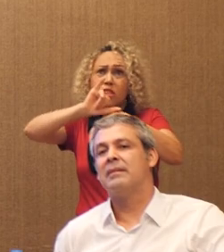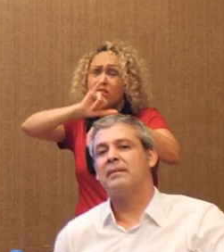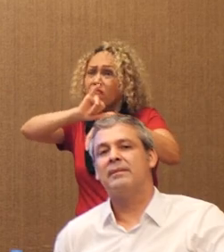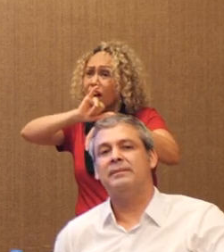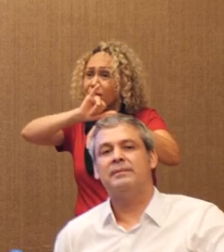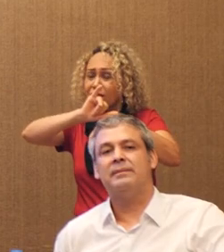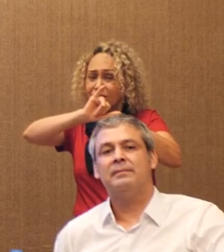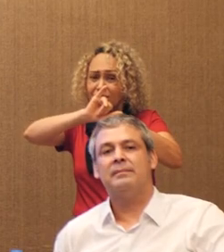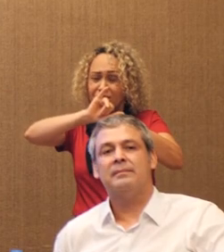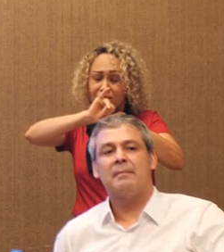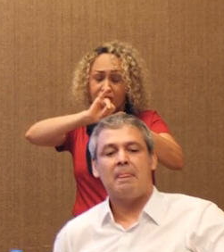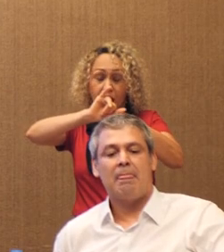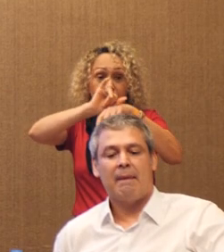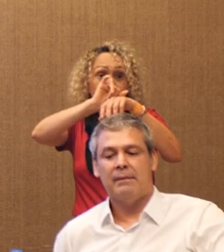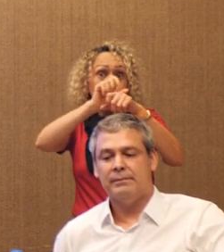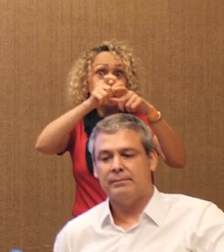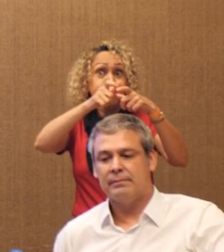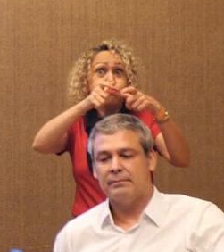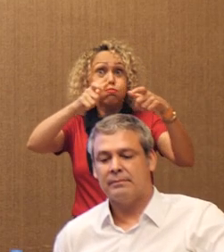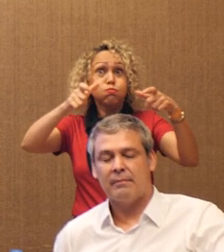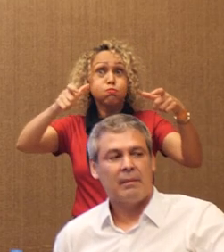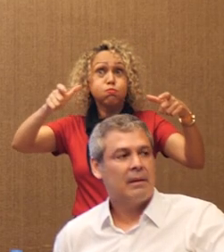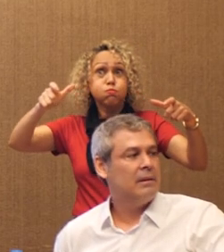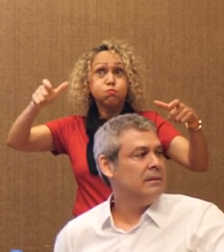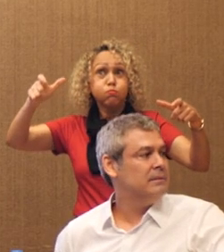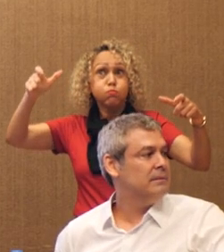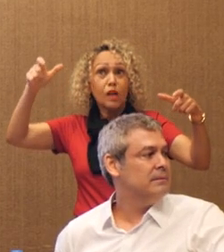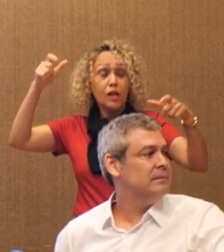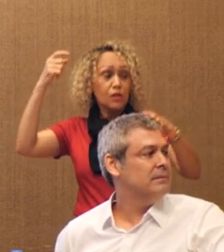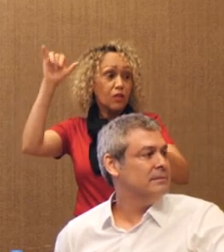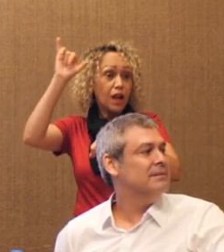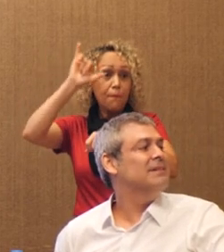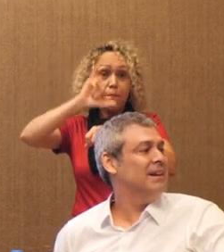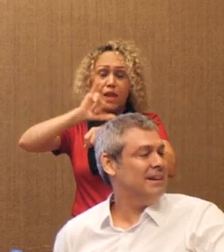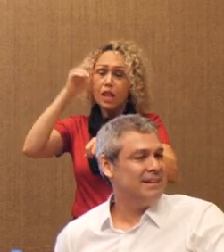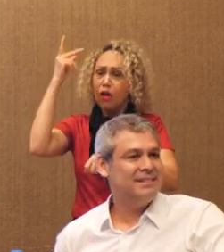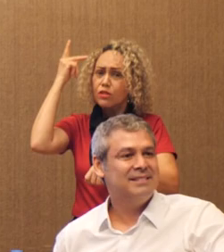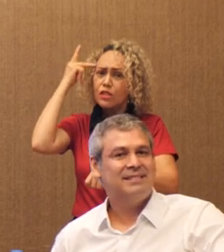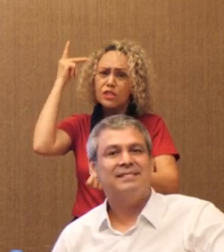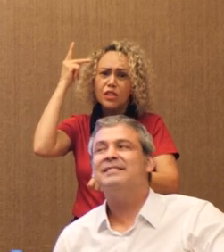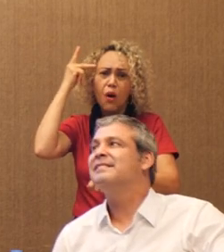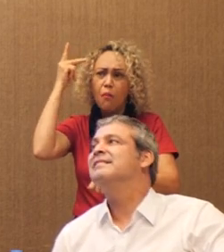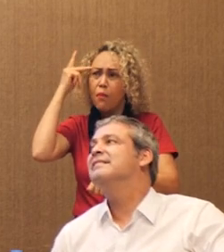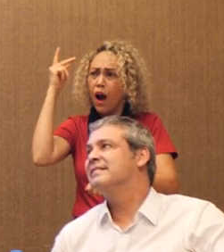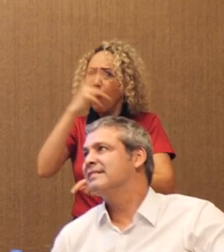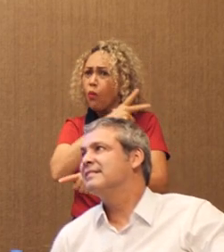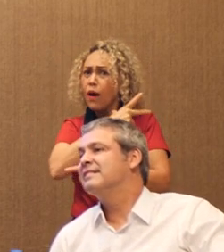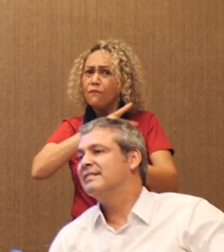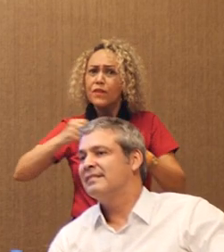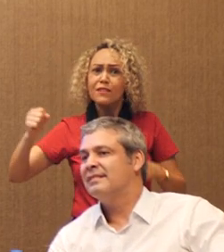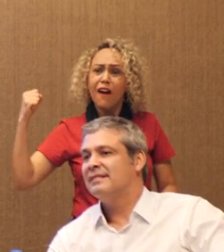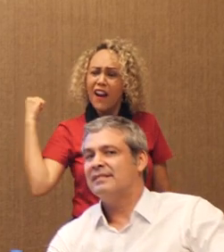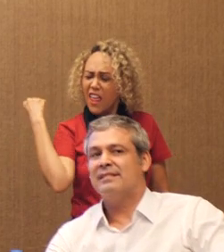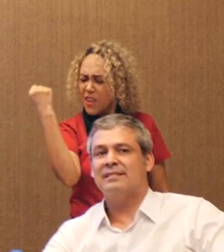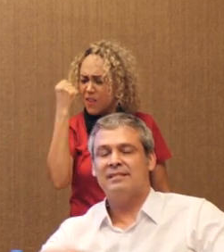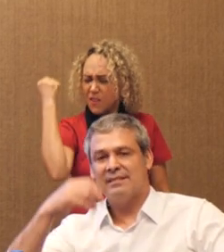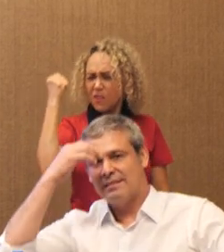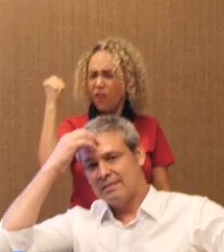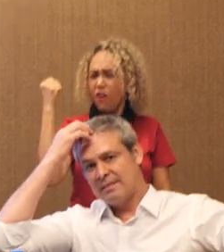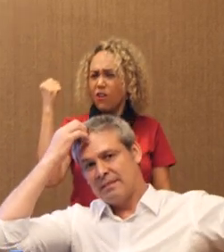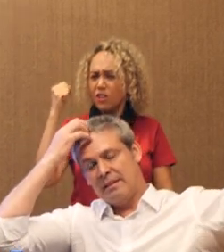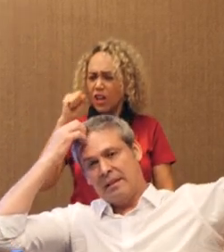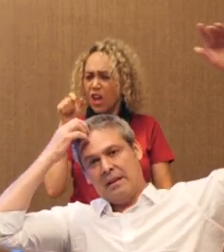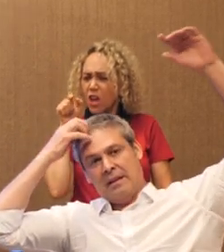a maior metrópole do nosso continente, São Paulo, uma vitória histórica e um governo